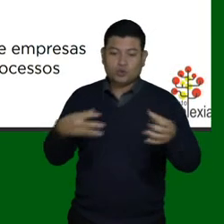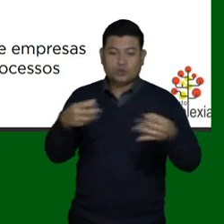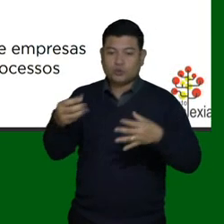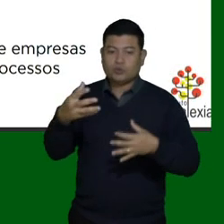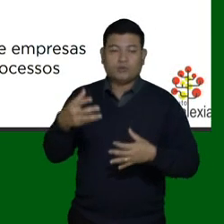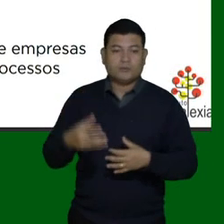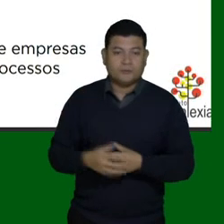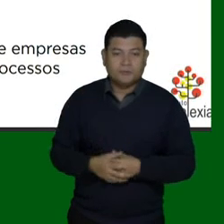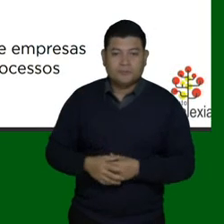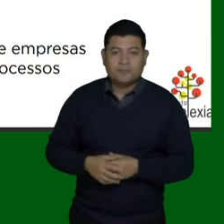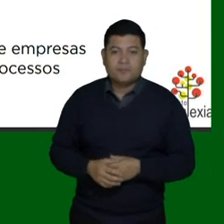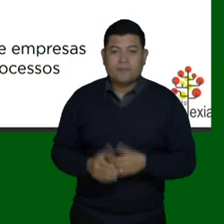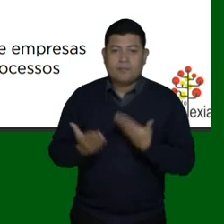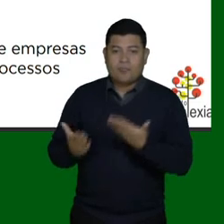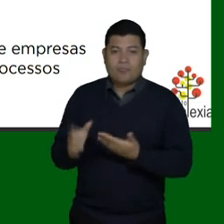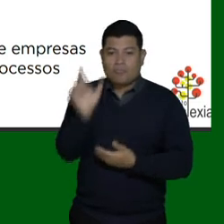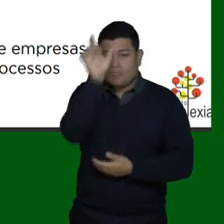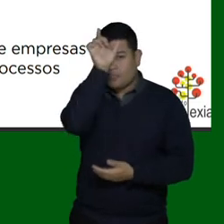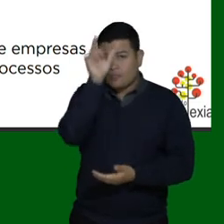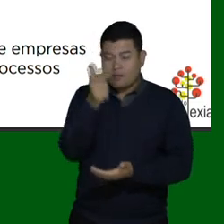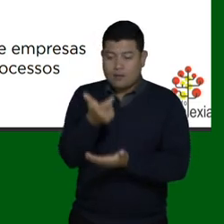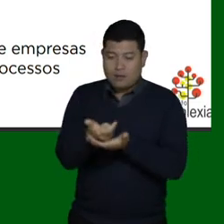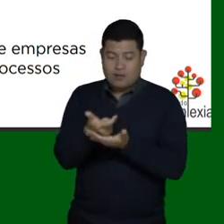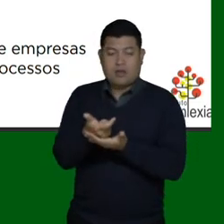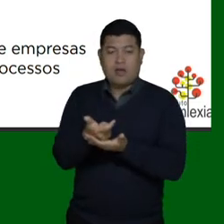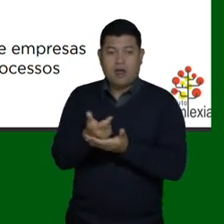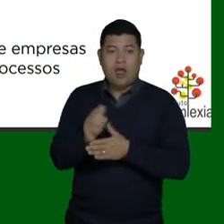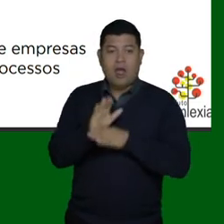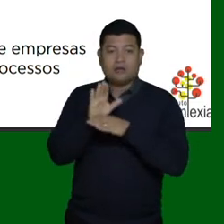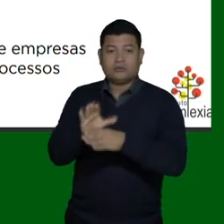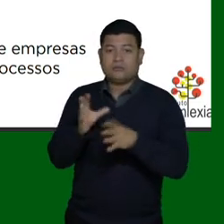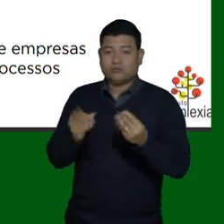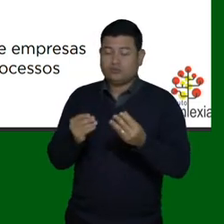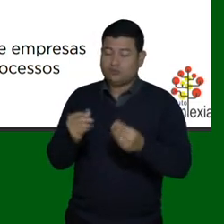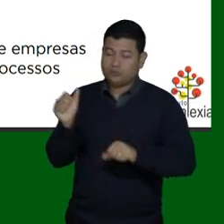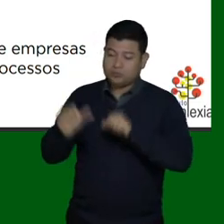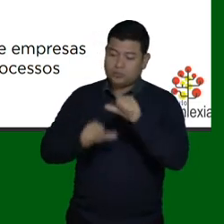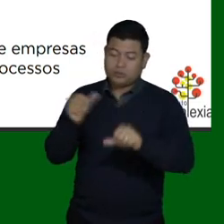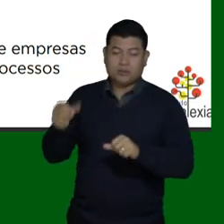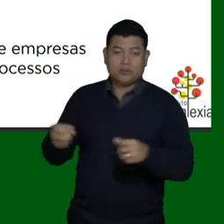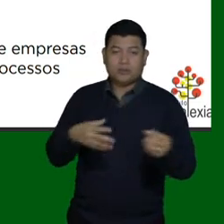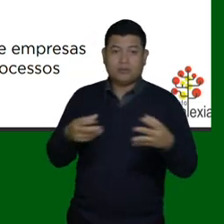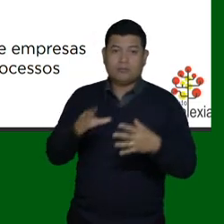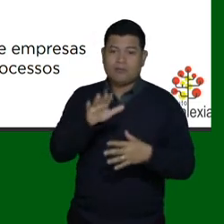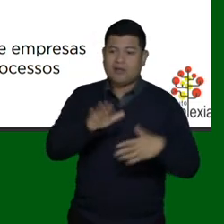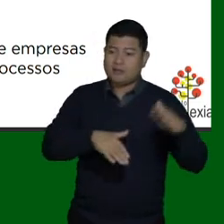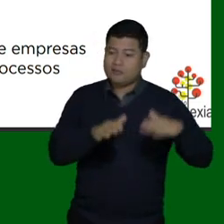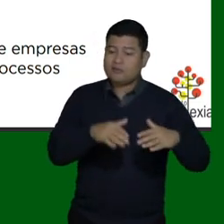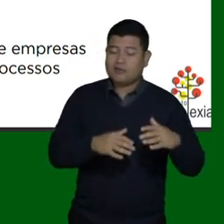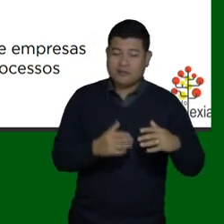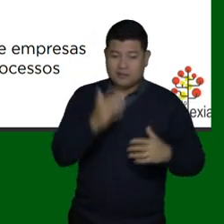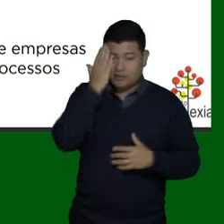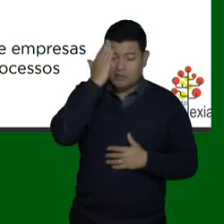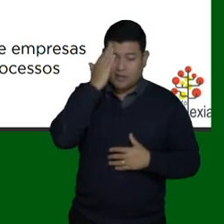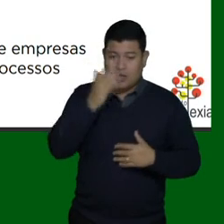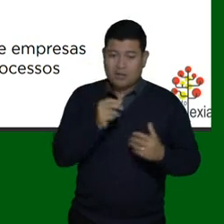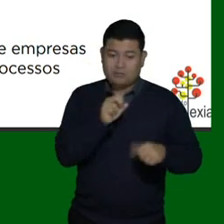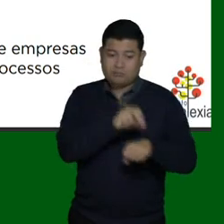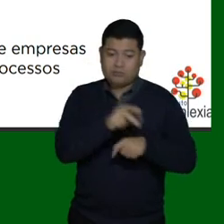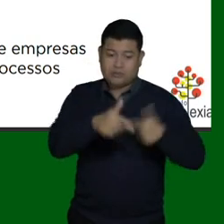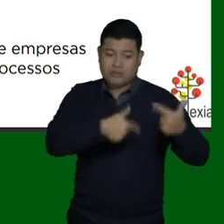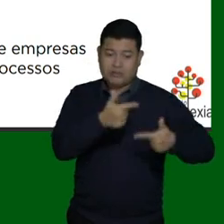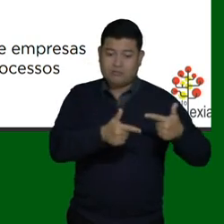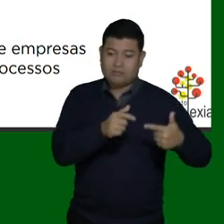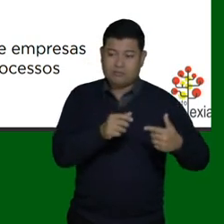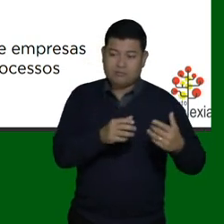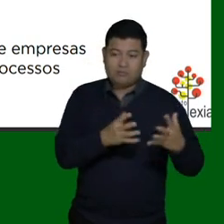disléxico ser extremamente inovador mas a gente sabe que muitas vezes o mercado de trabalho fecha as portas para esse